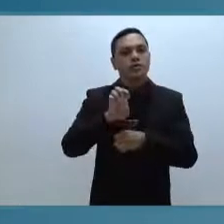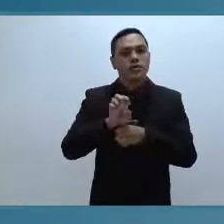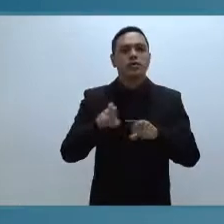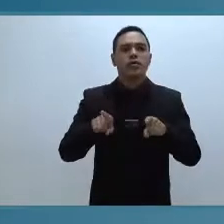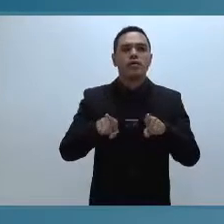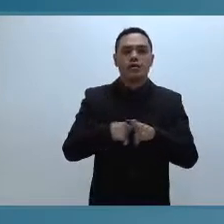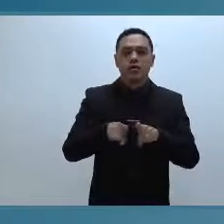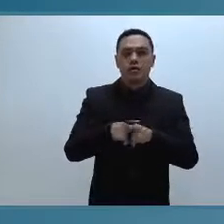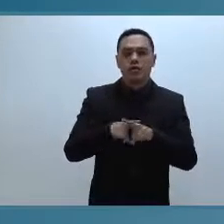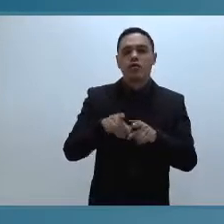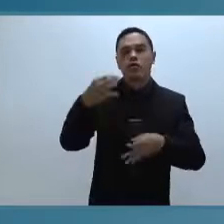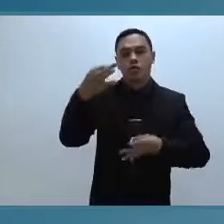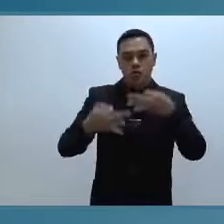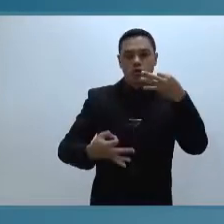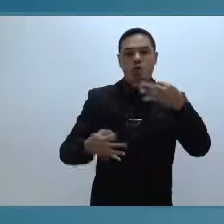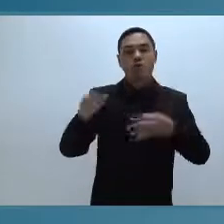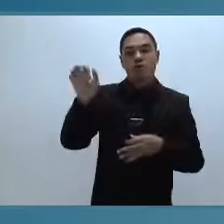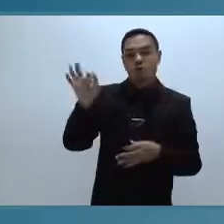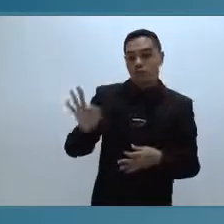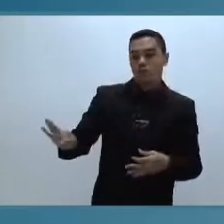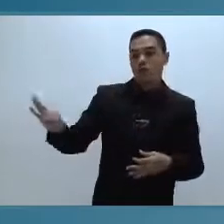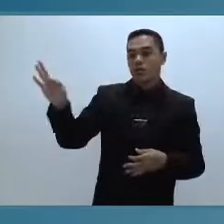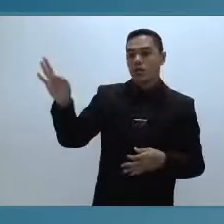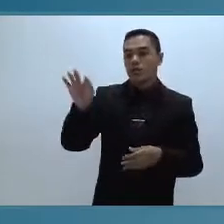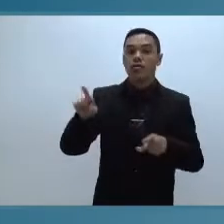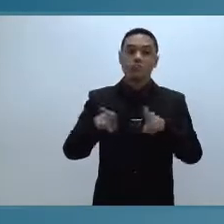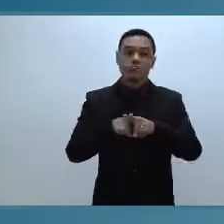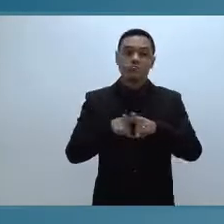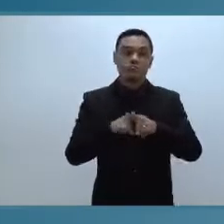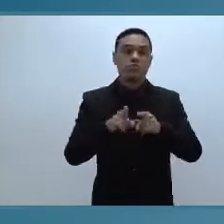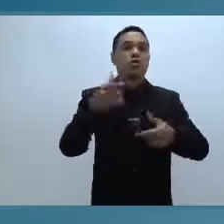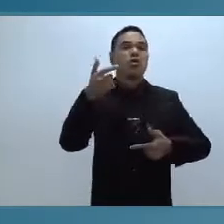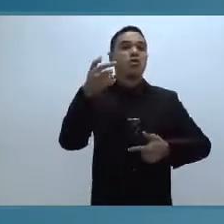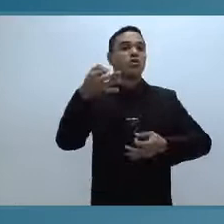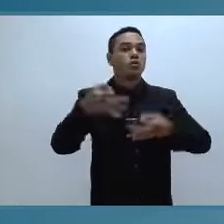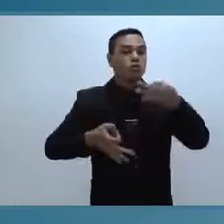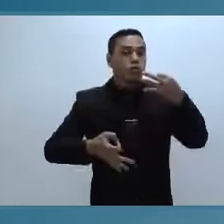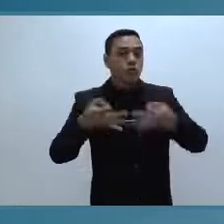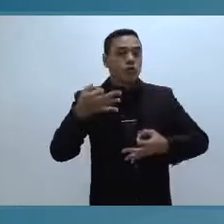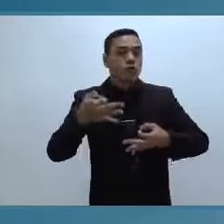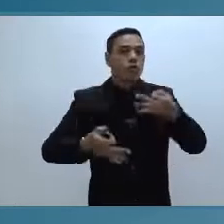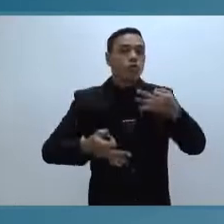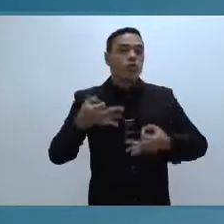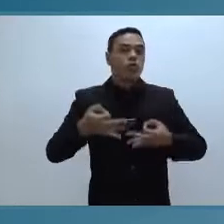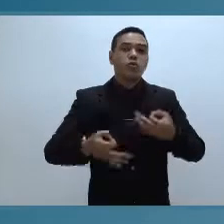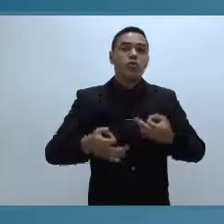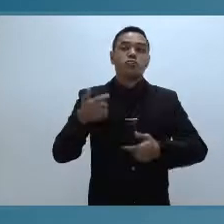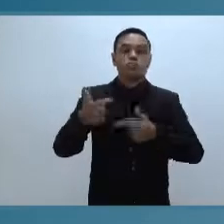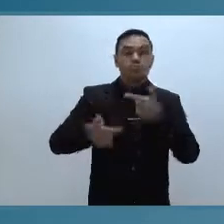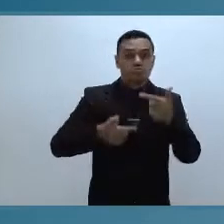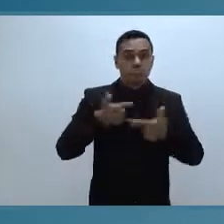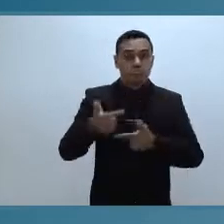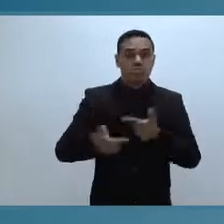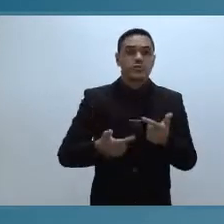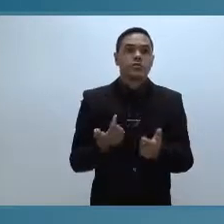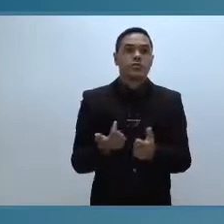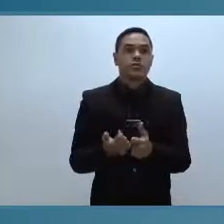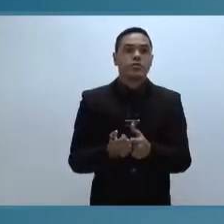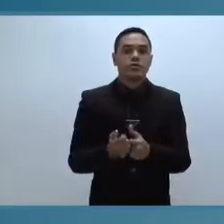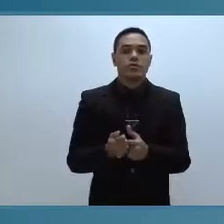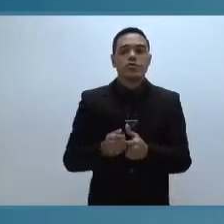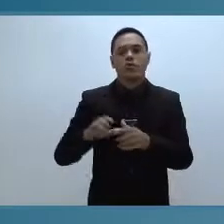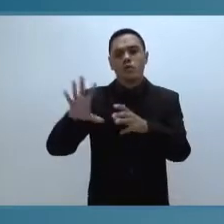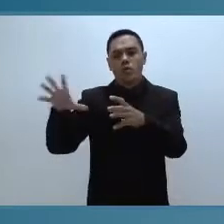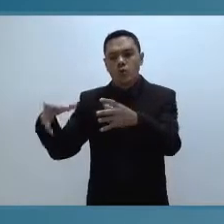em especial na trabalhista, é um chegar e sair de juízes das localidades, o que faz com que a comunidade